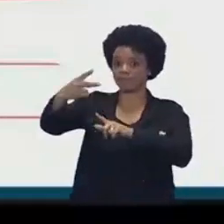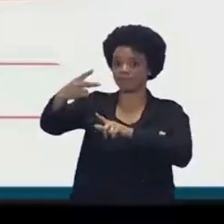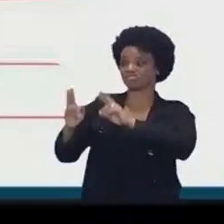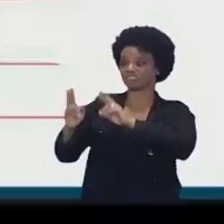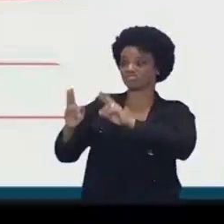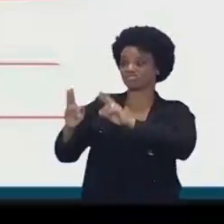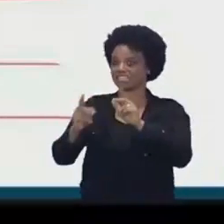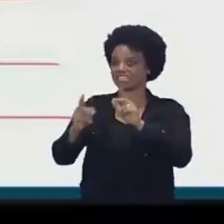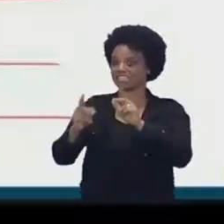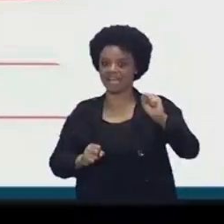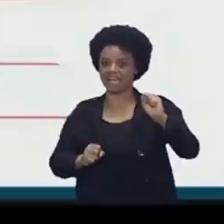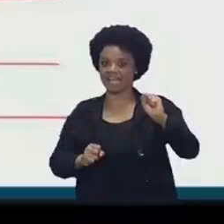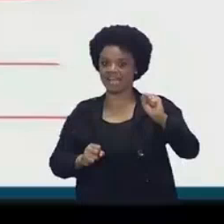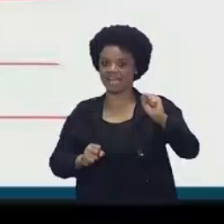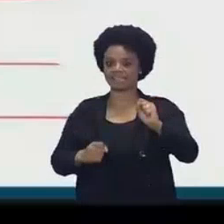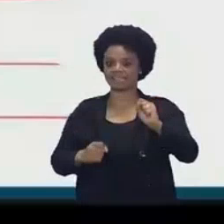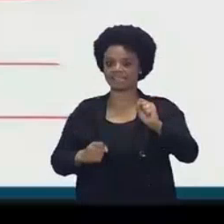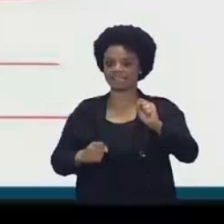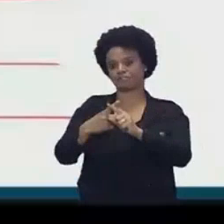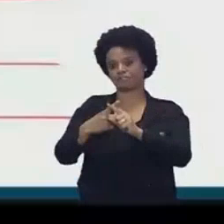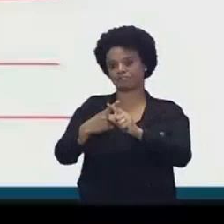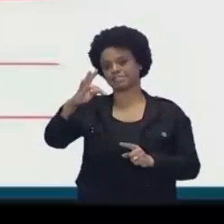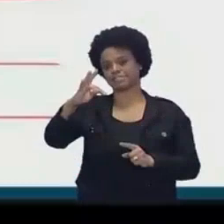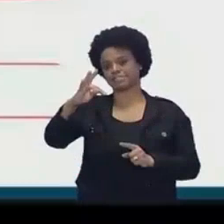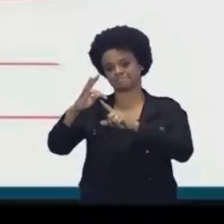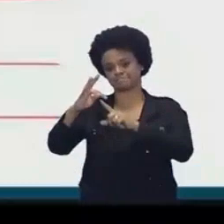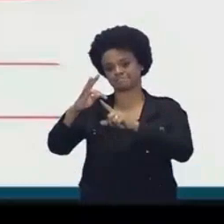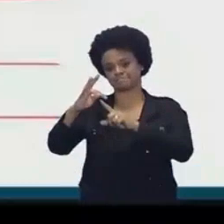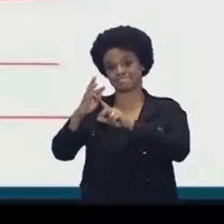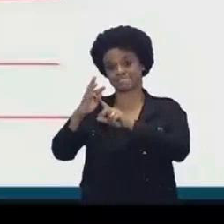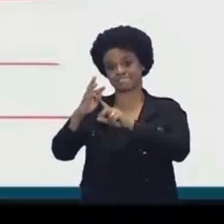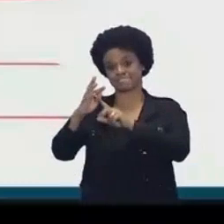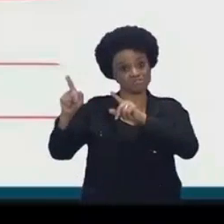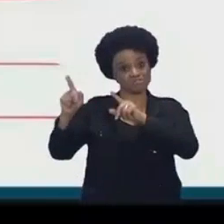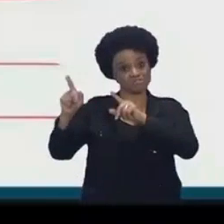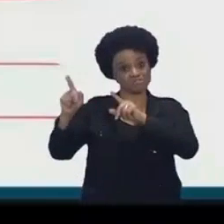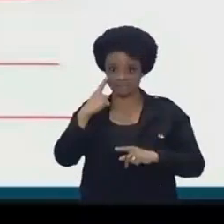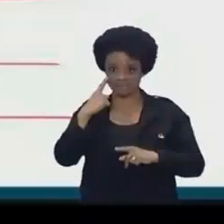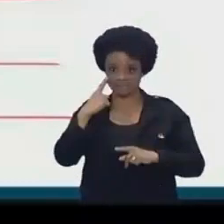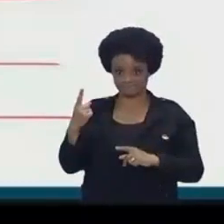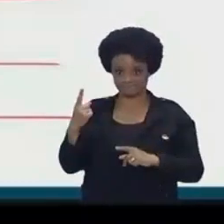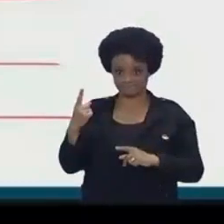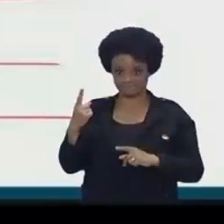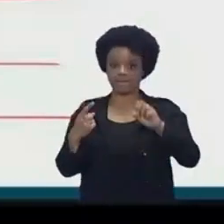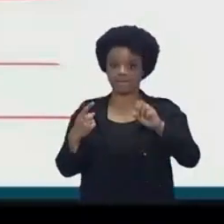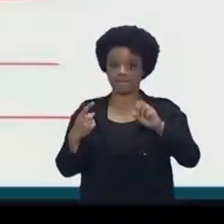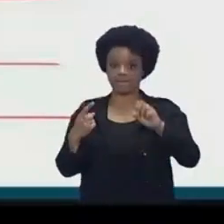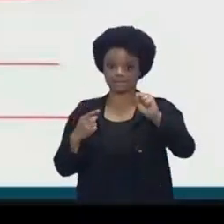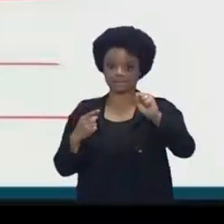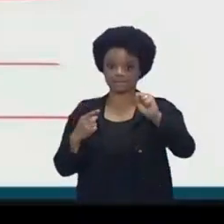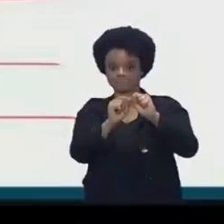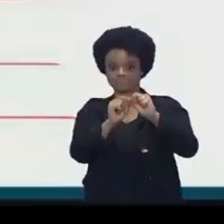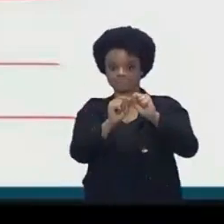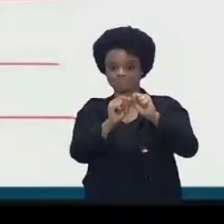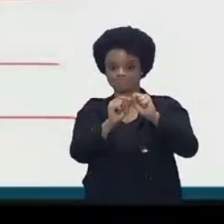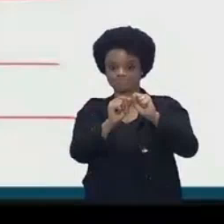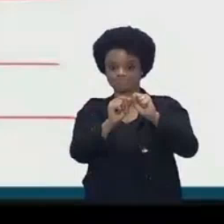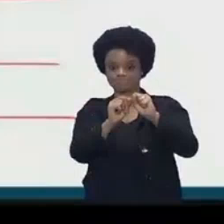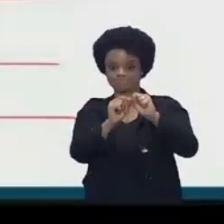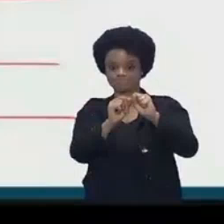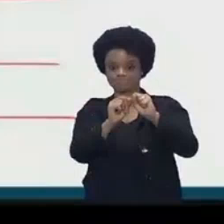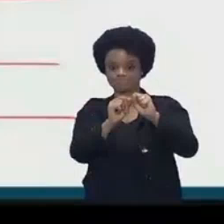Uma linearização aqui do momento que você traçar esse gráfico, ou seja, você vai ter uma reta